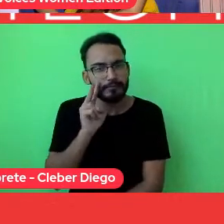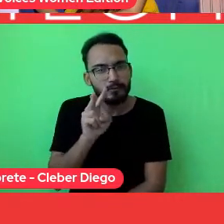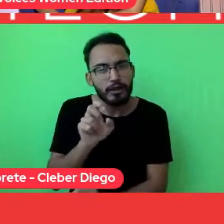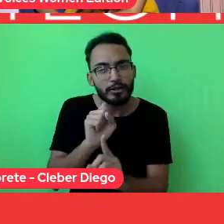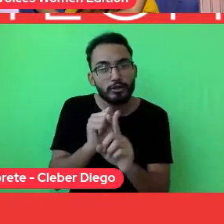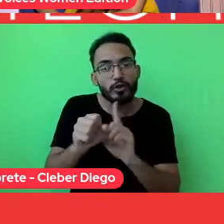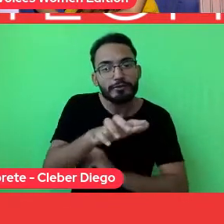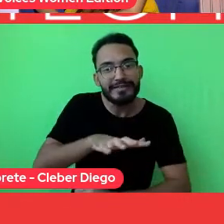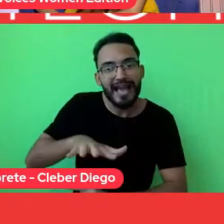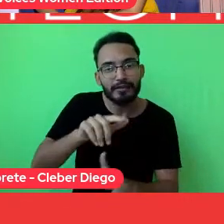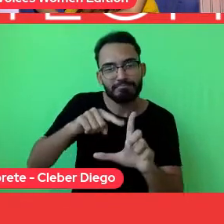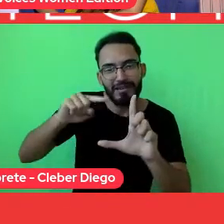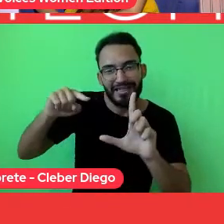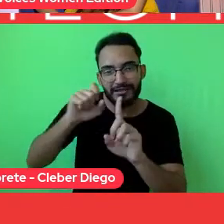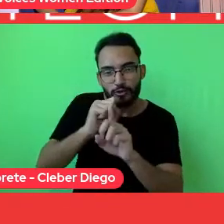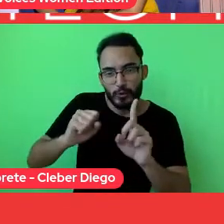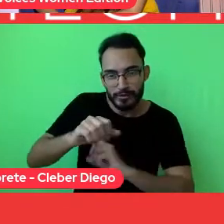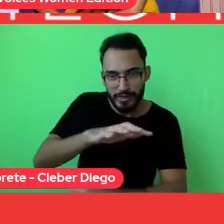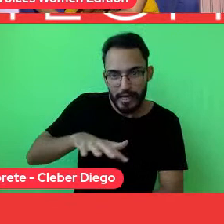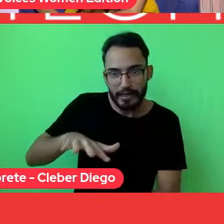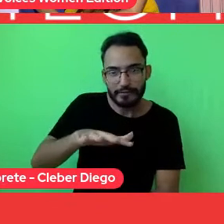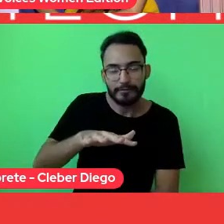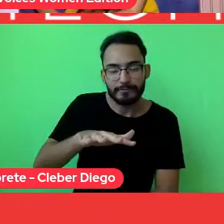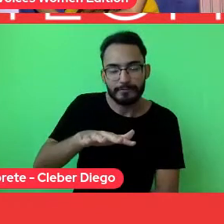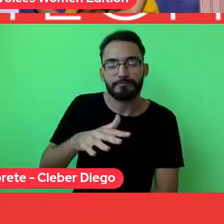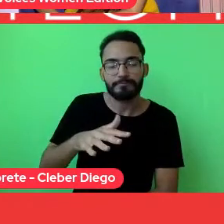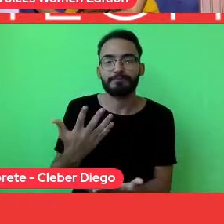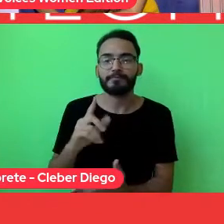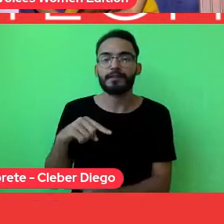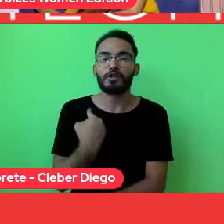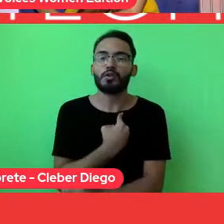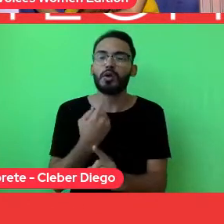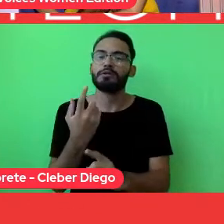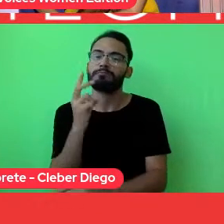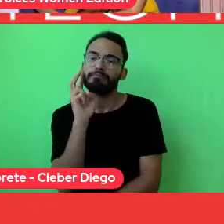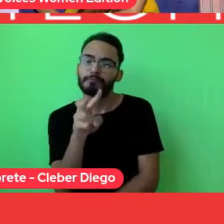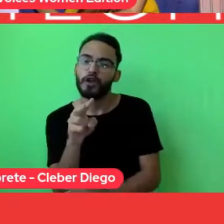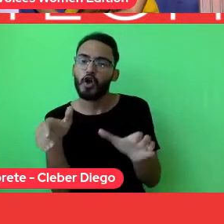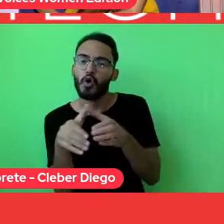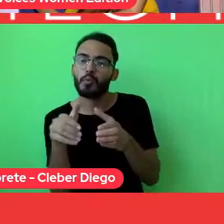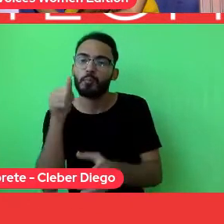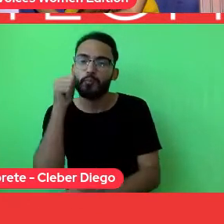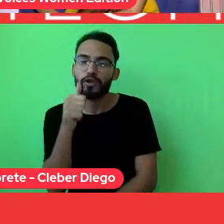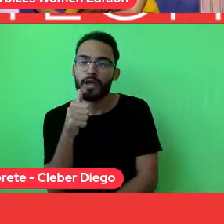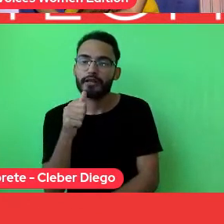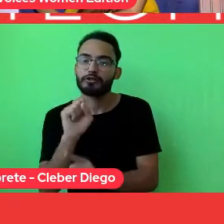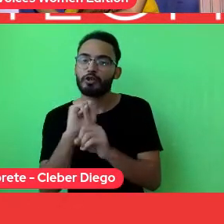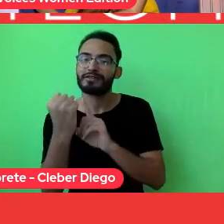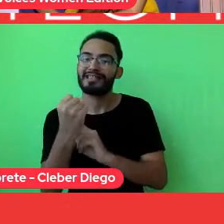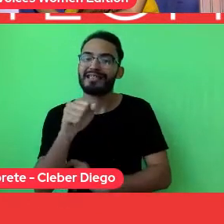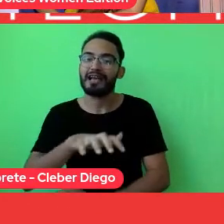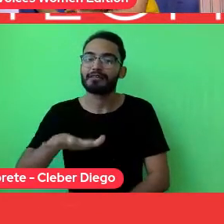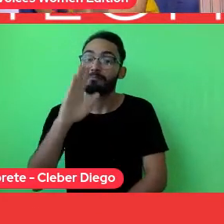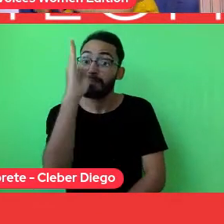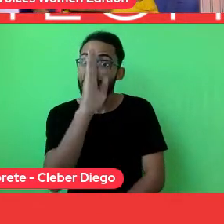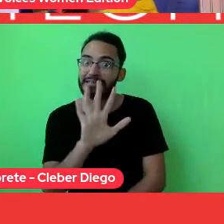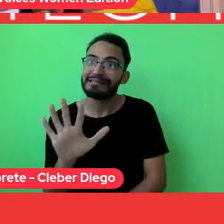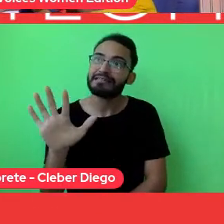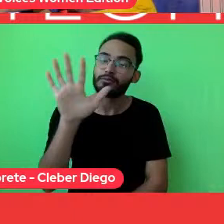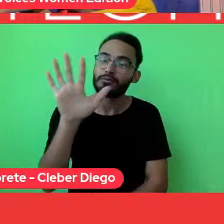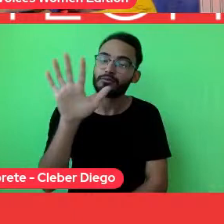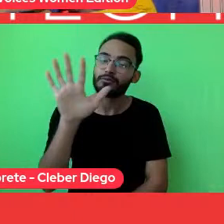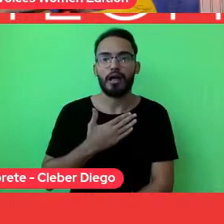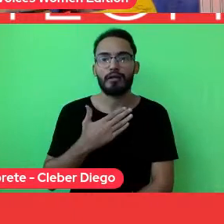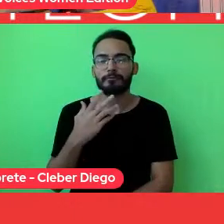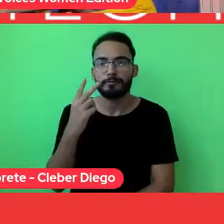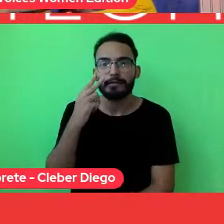sociais, né? Então, quando a gente olha ali, né, o número de mulheres na sociedade brasileira, né, e lembro como marcou muito, a